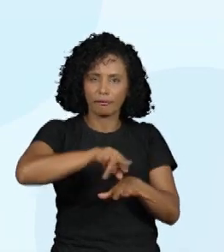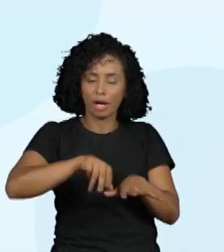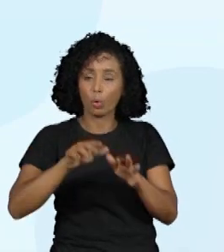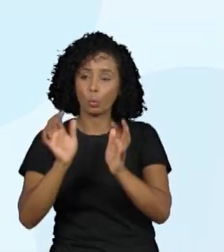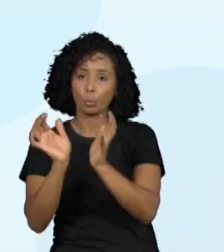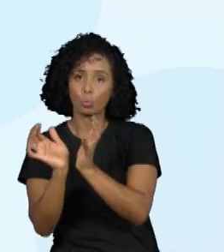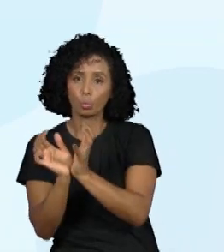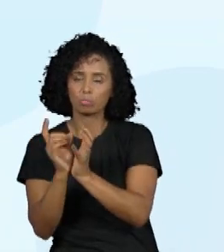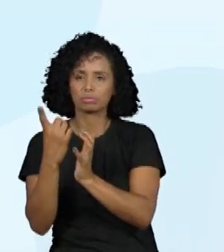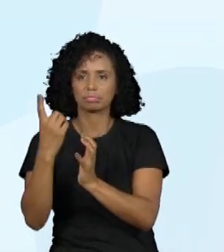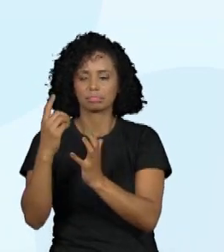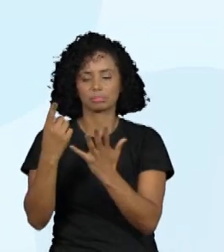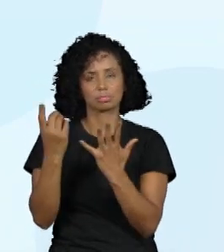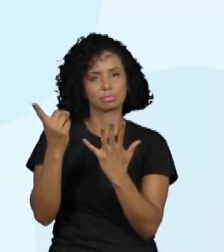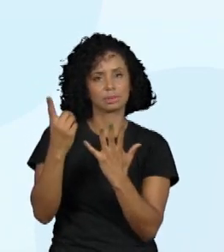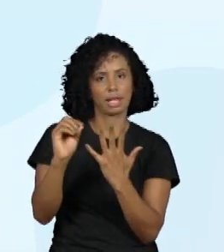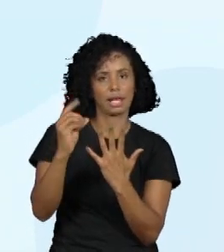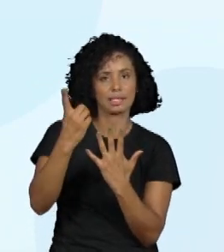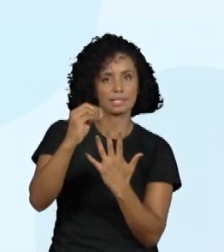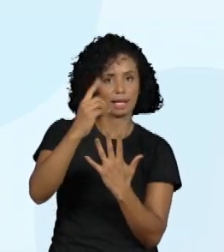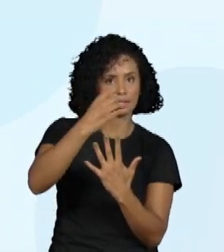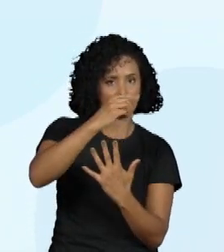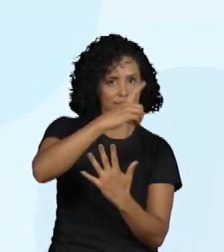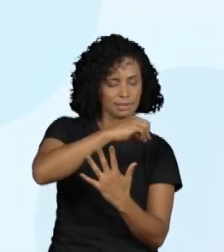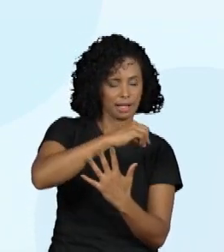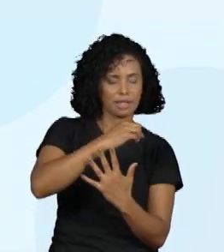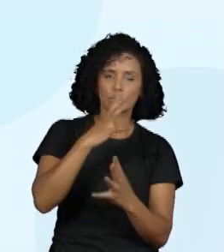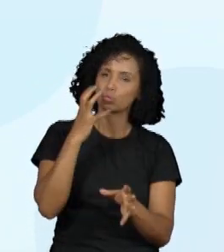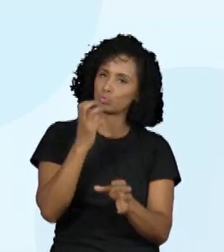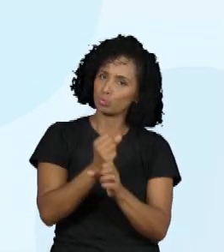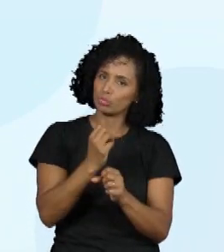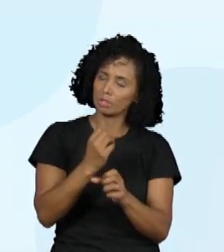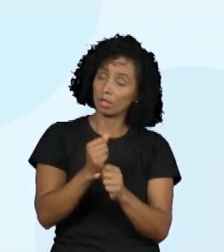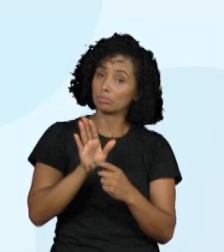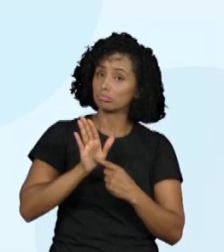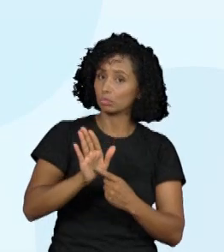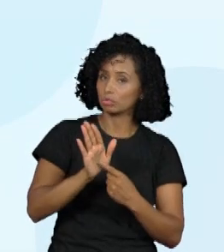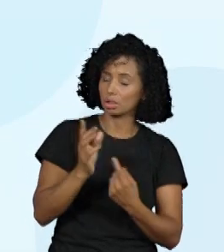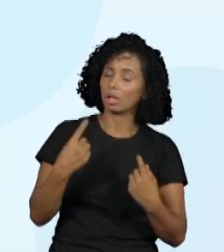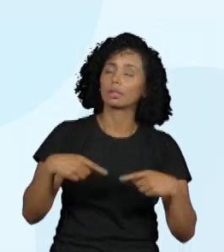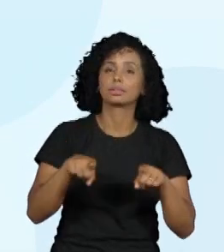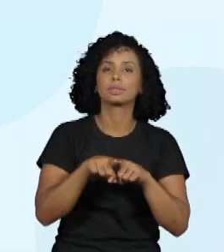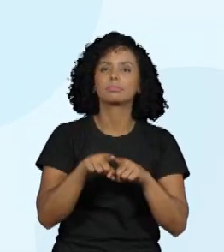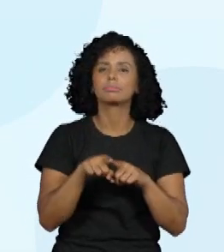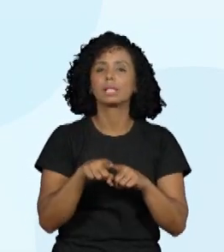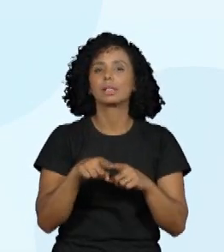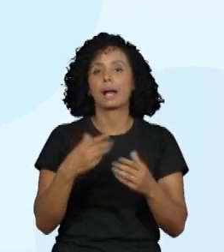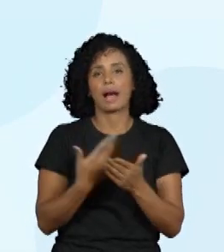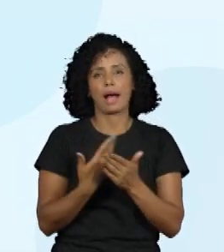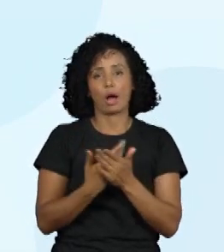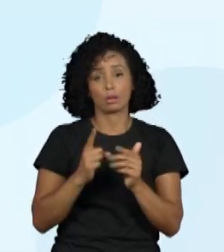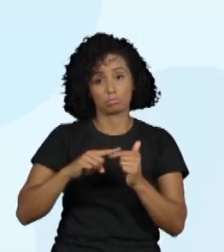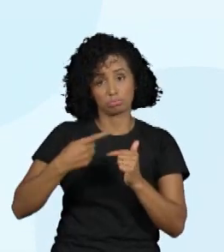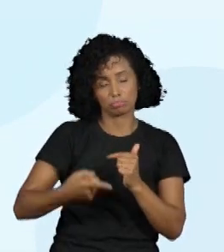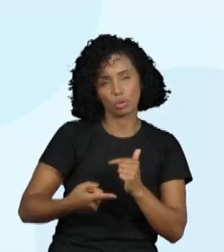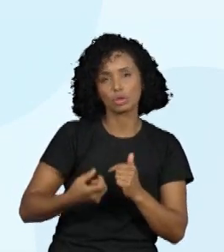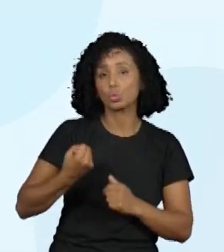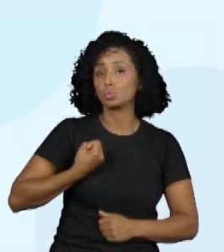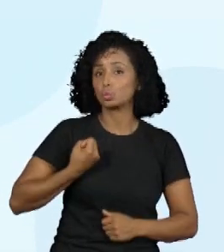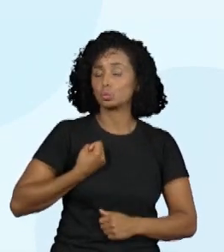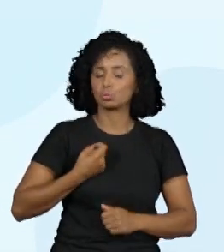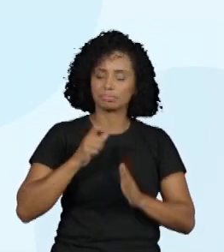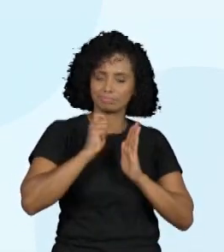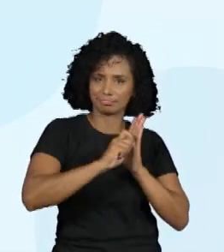10. Para a próxima aula, vamos continuar explorando a escrita de números naturais, mas por meio da utilização